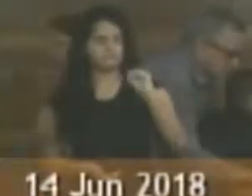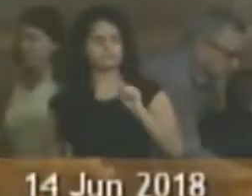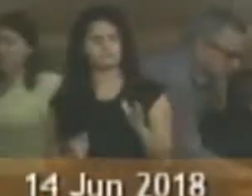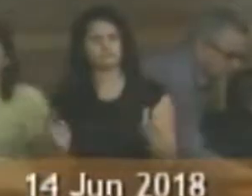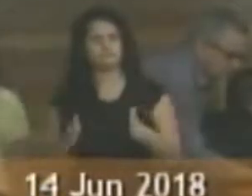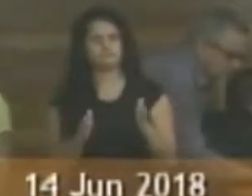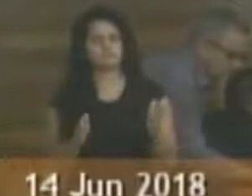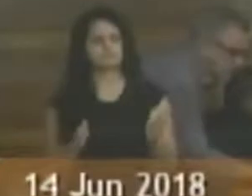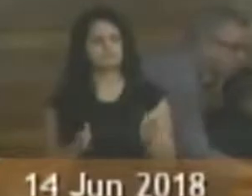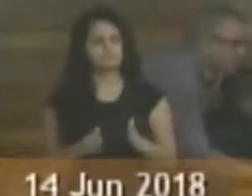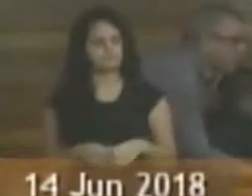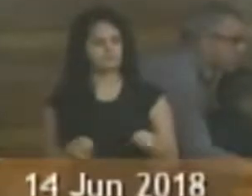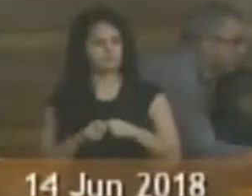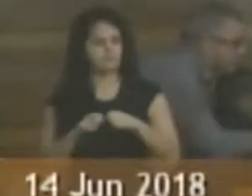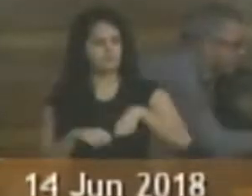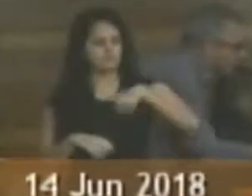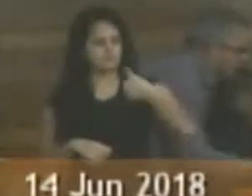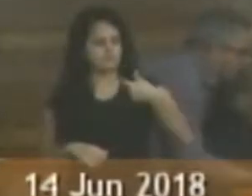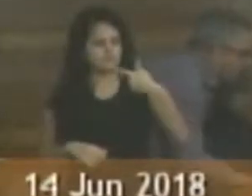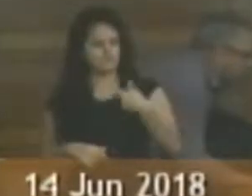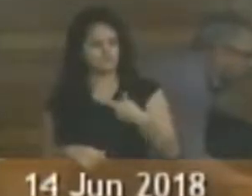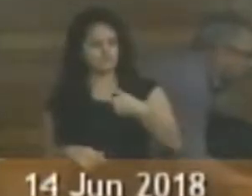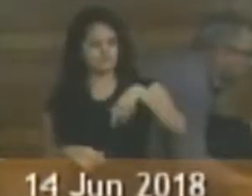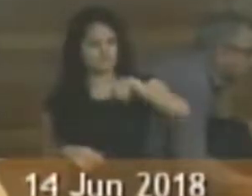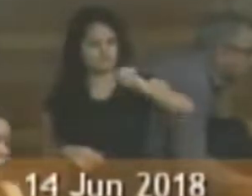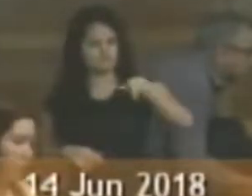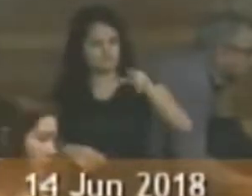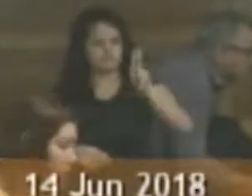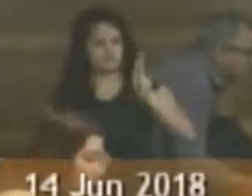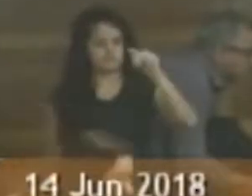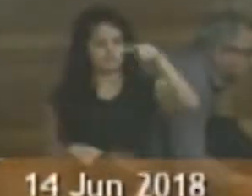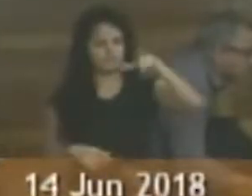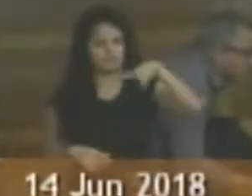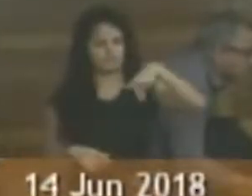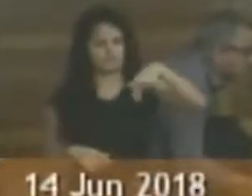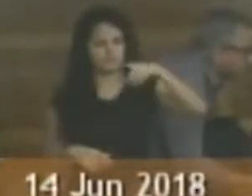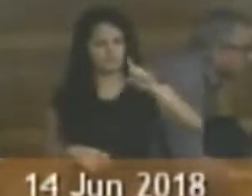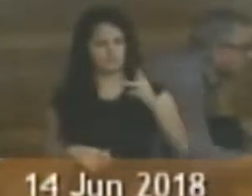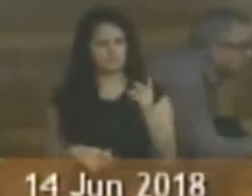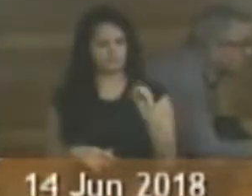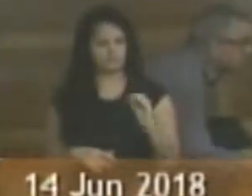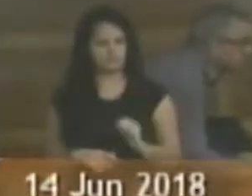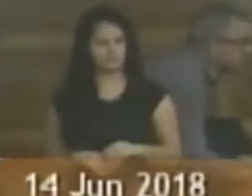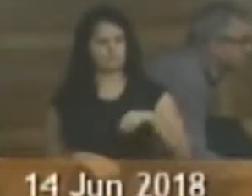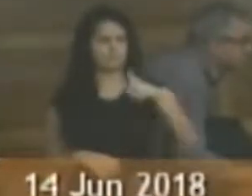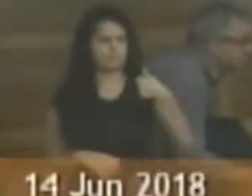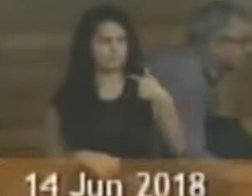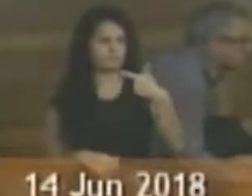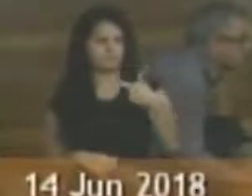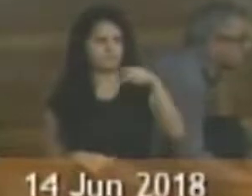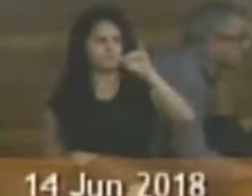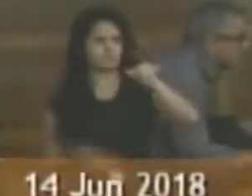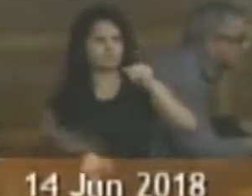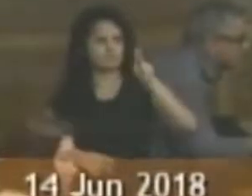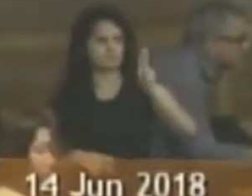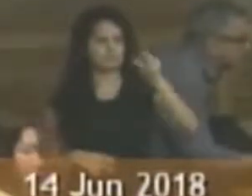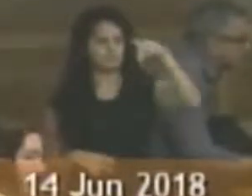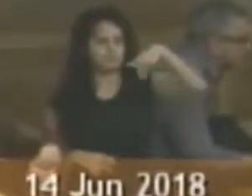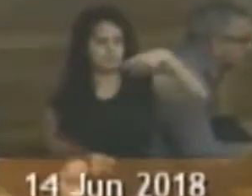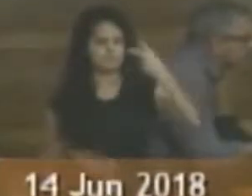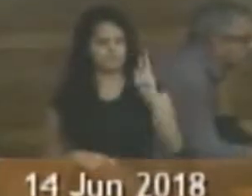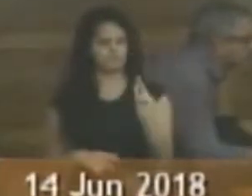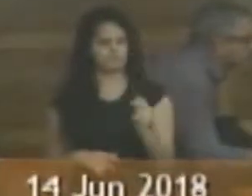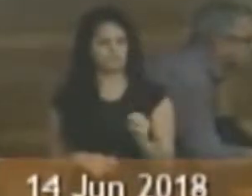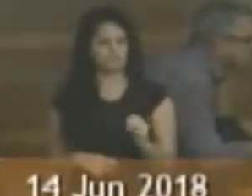18ª legislatura, realizada no dia 12 de junho de 2018. Aos 12 dias do mês de junho do ano de